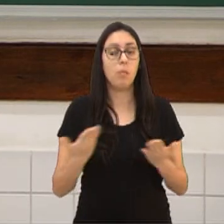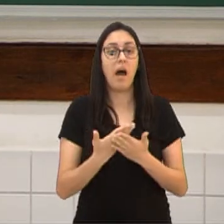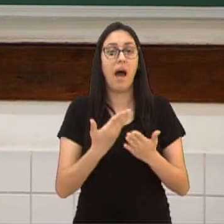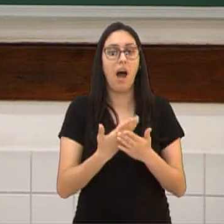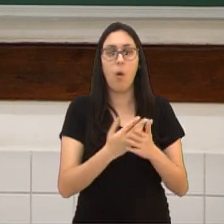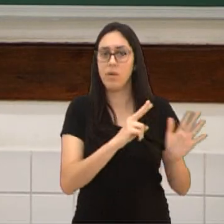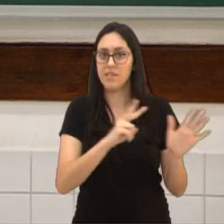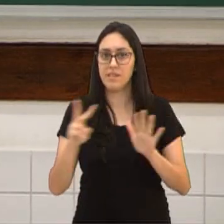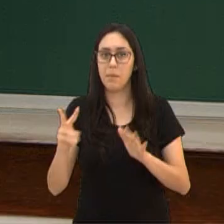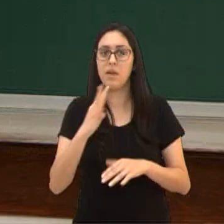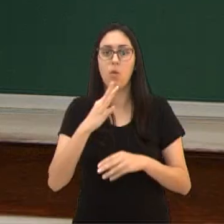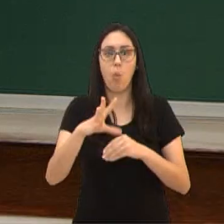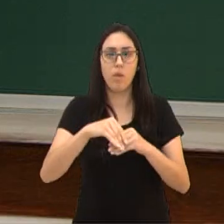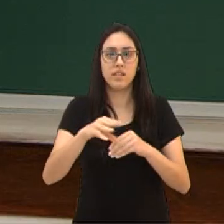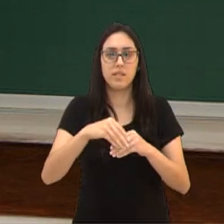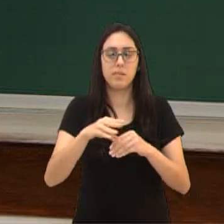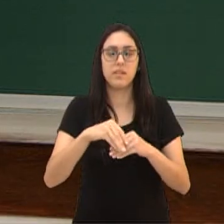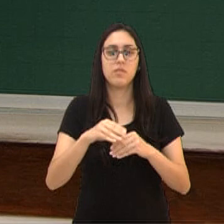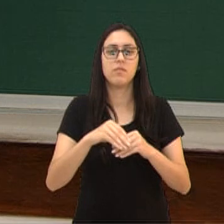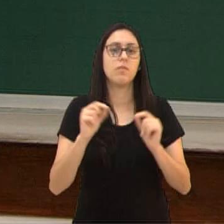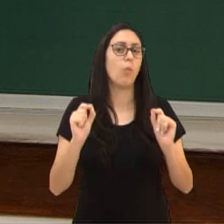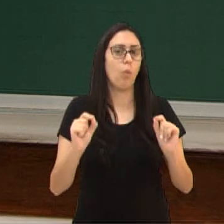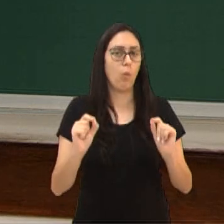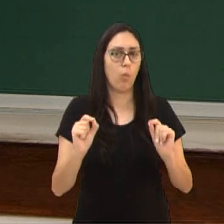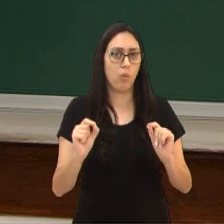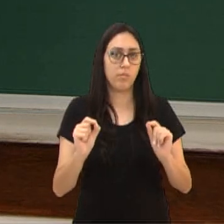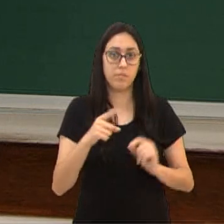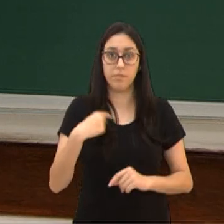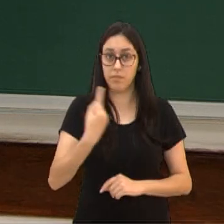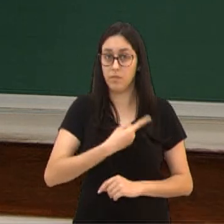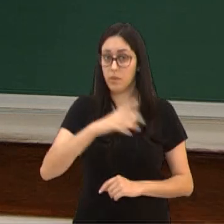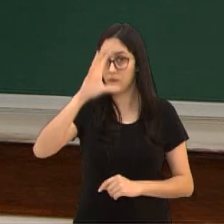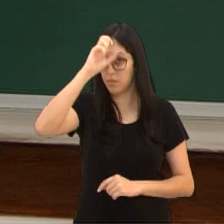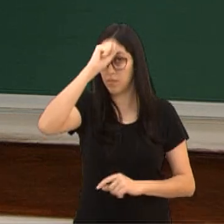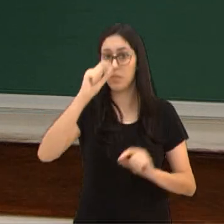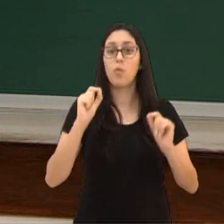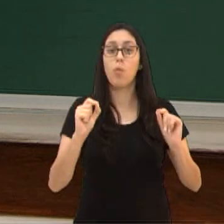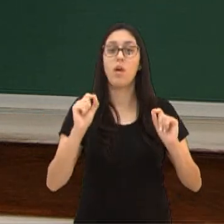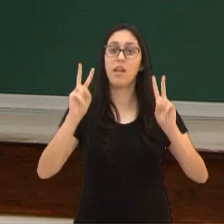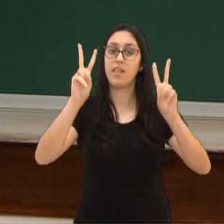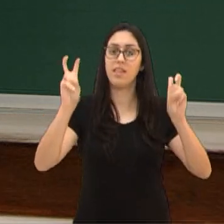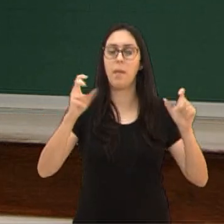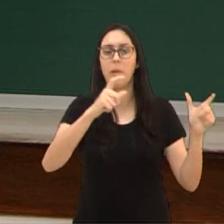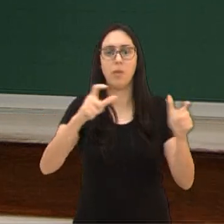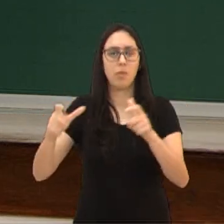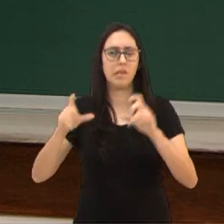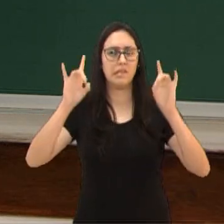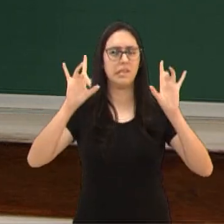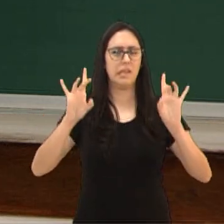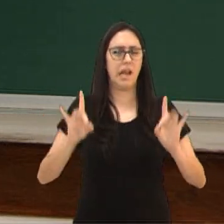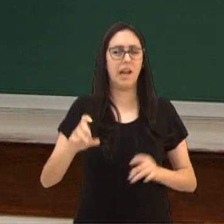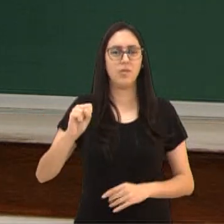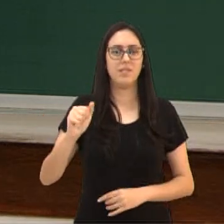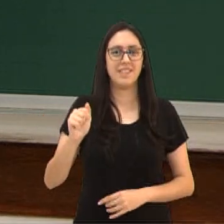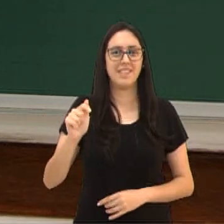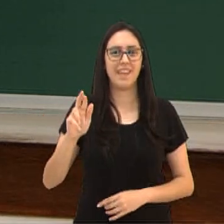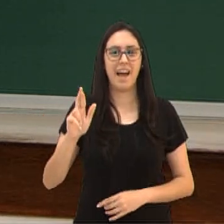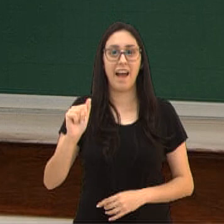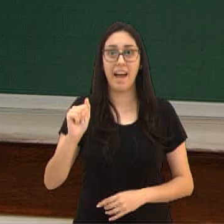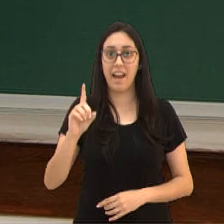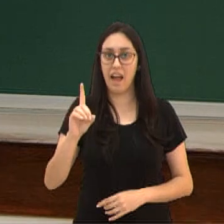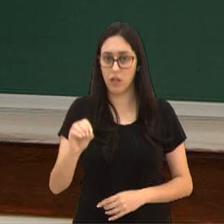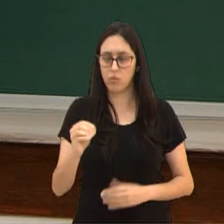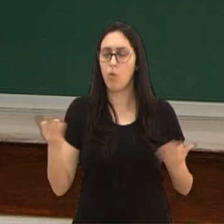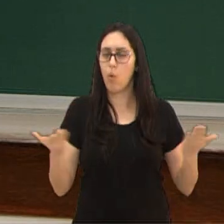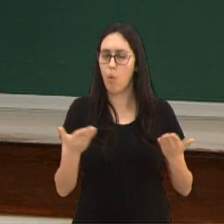do Conhecimento, vamos retornar os temas dos lugares sagrados. Vamos assistir a uma